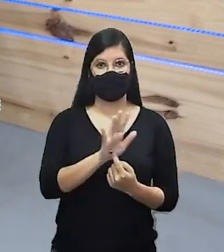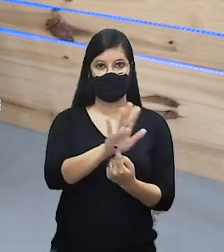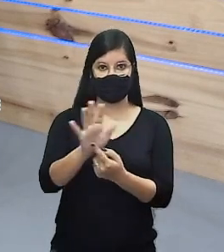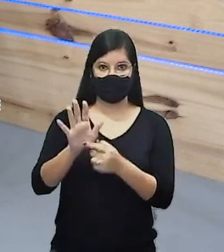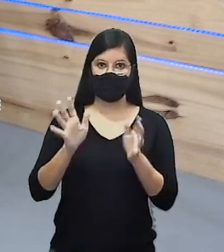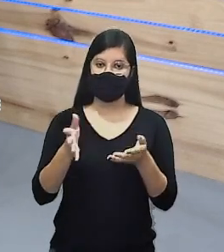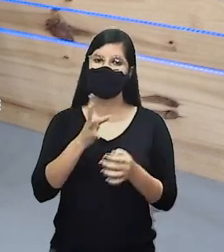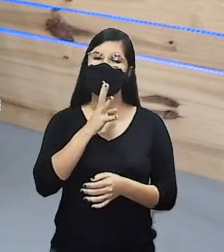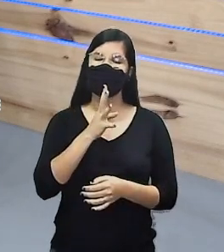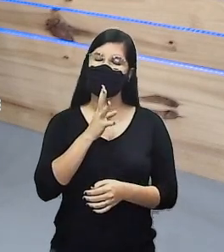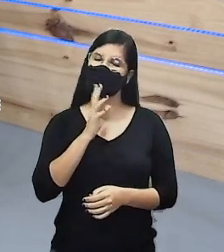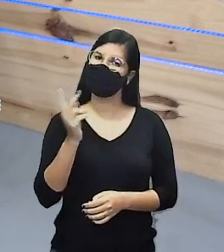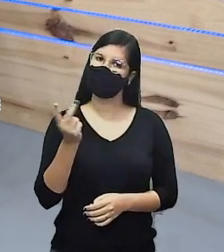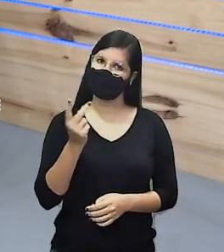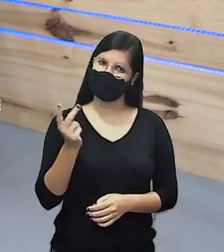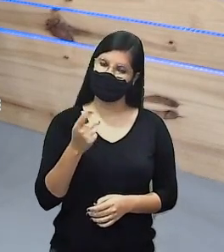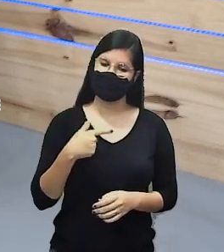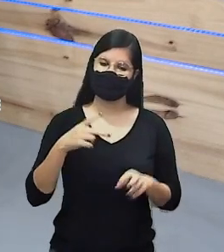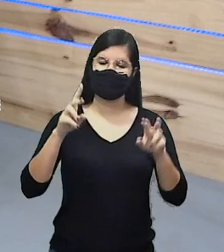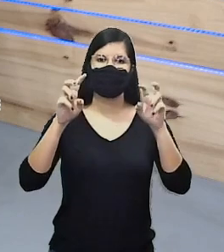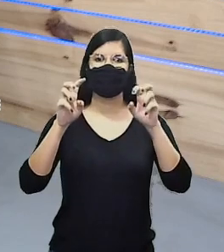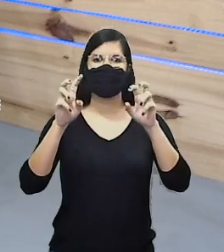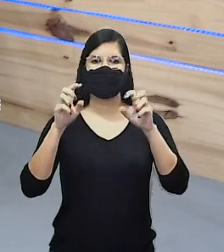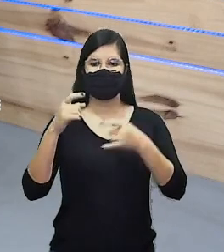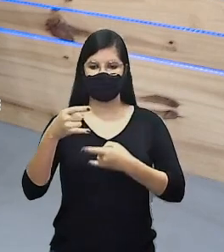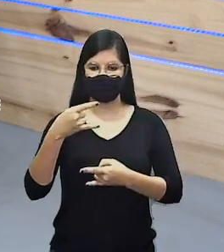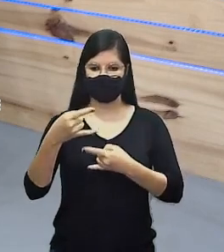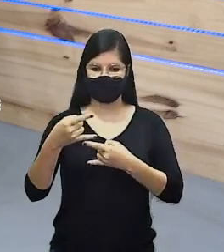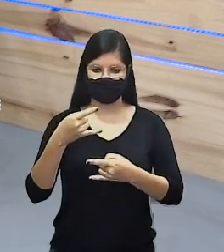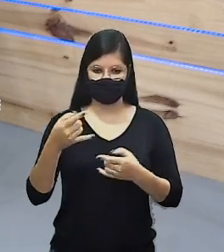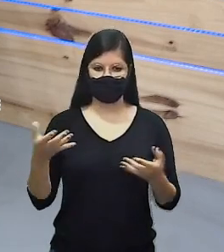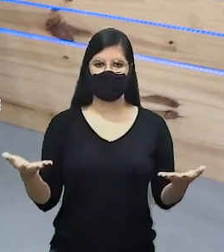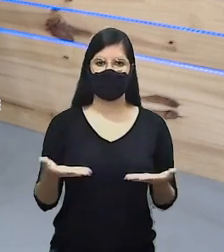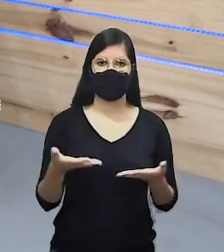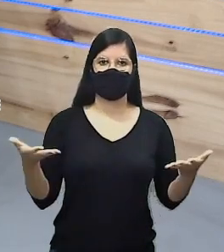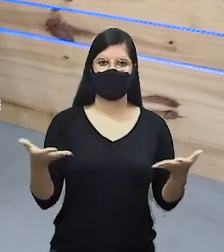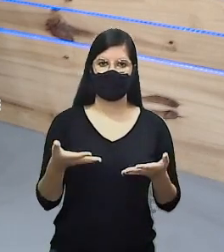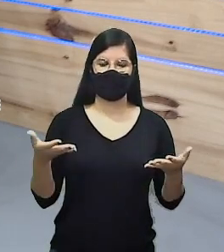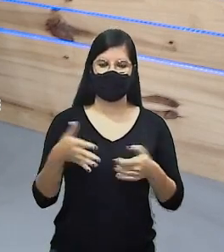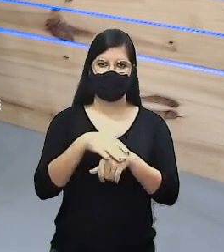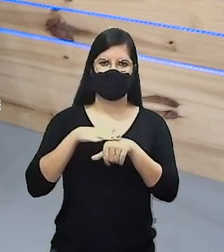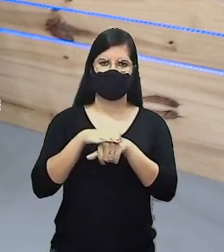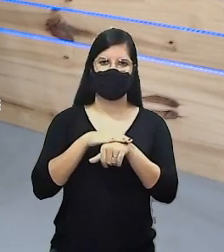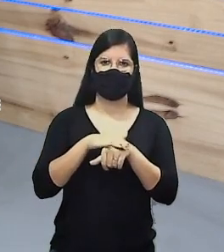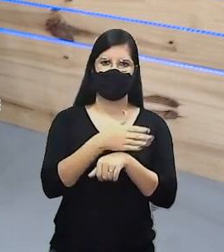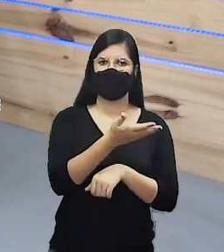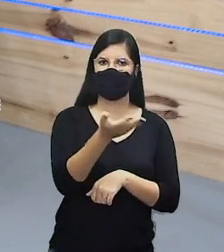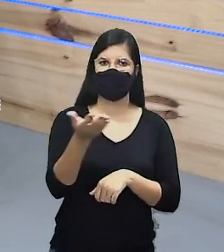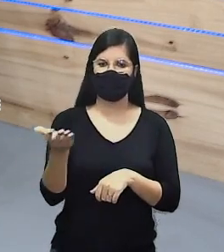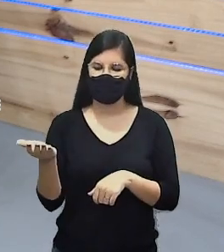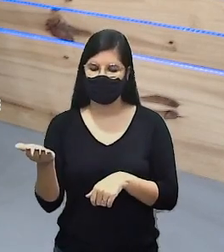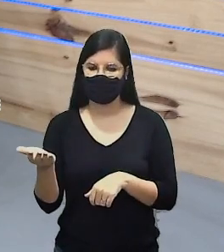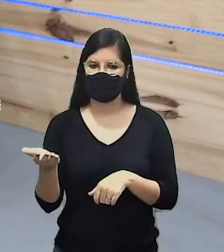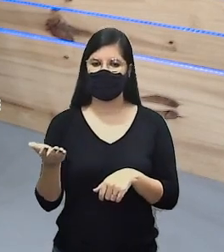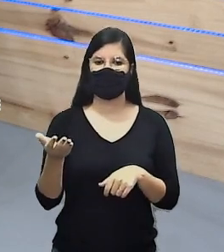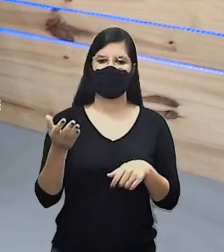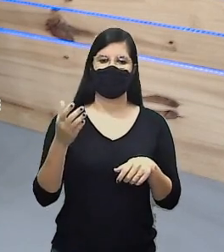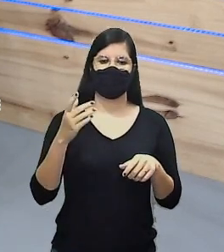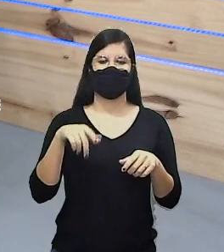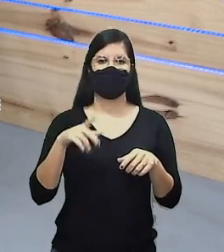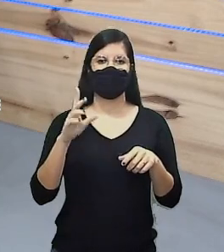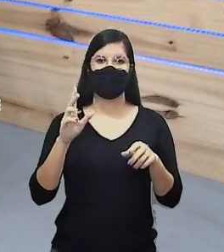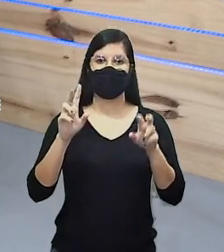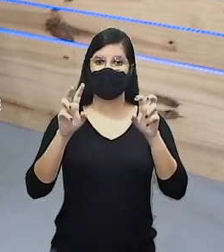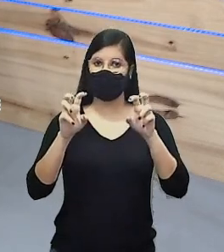apresentamos, vocês já conhecem o título dessa live e preciso conversar com vocês, começar conversando com vocês, né,